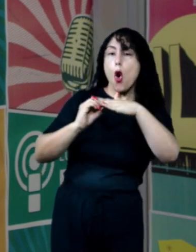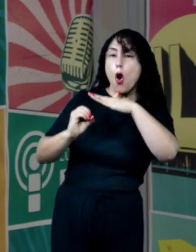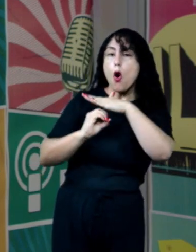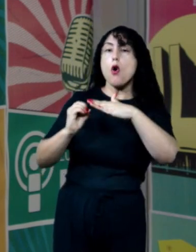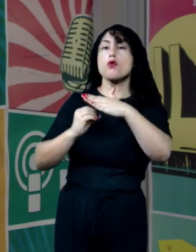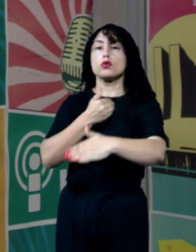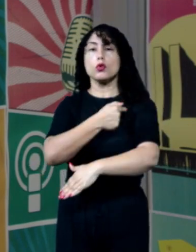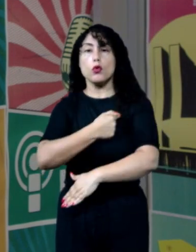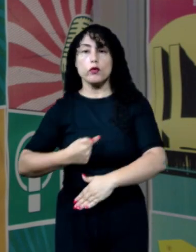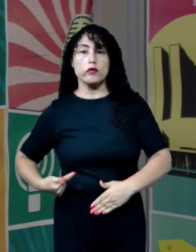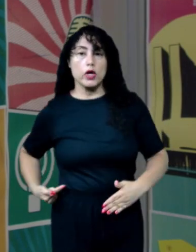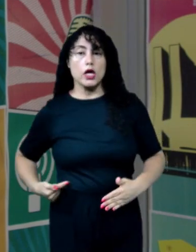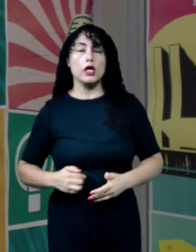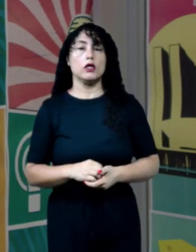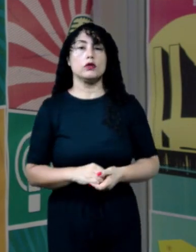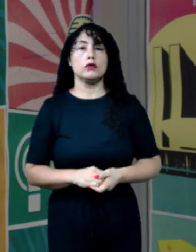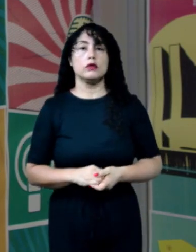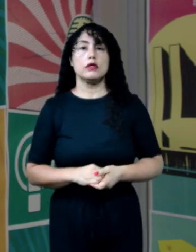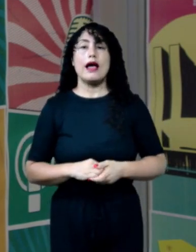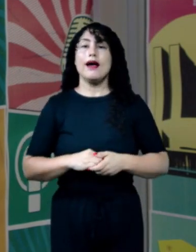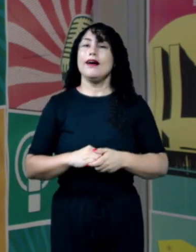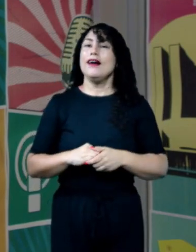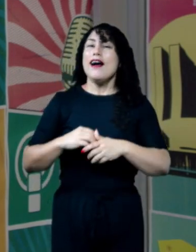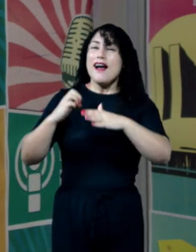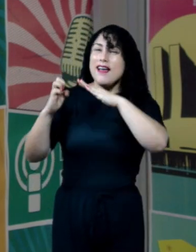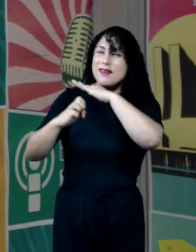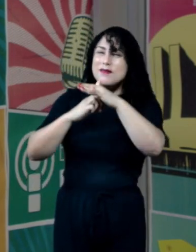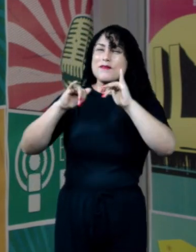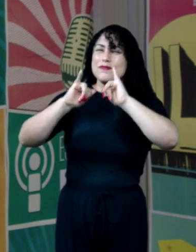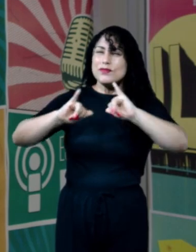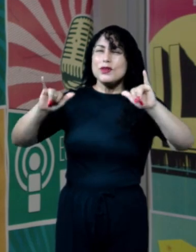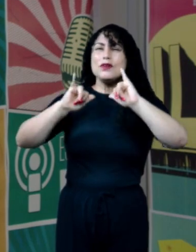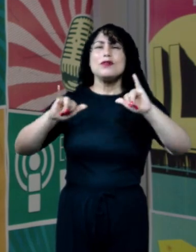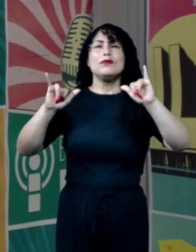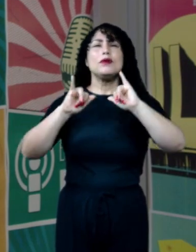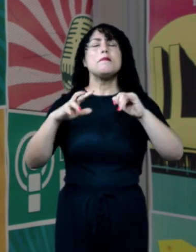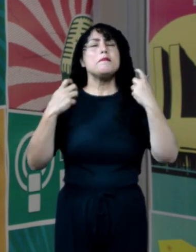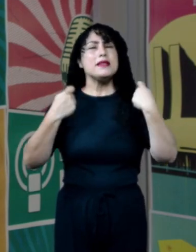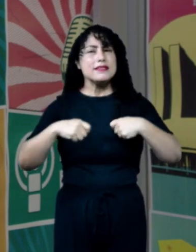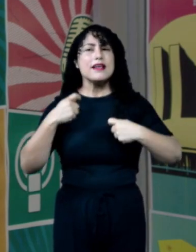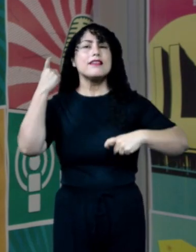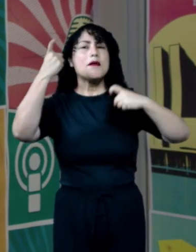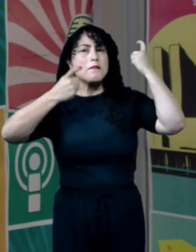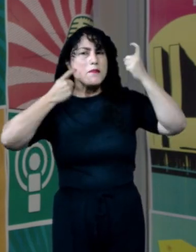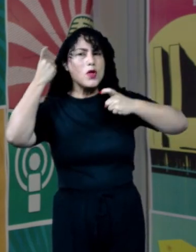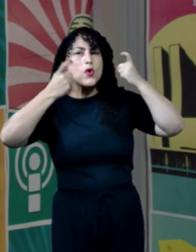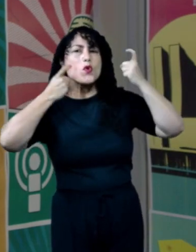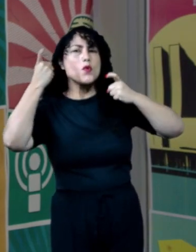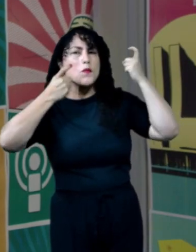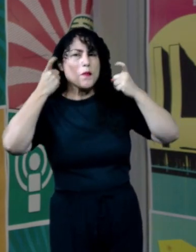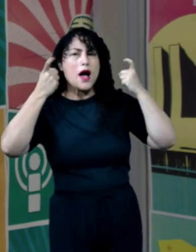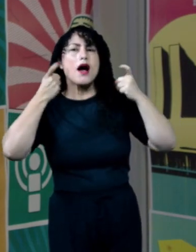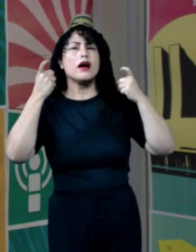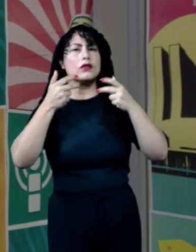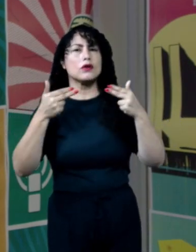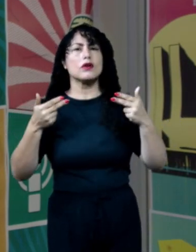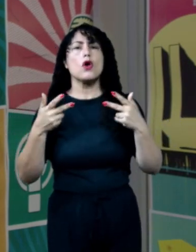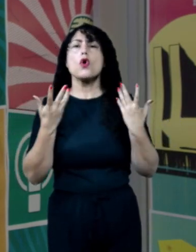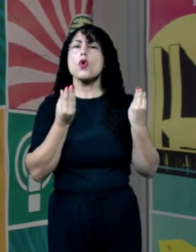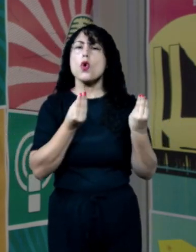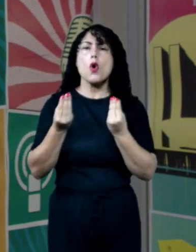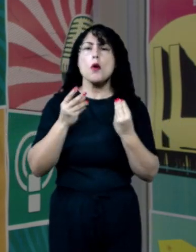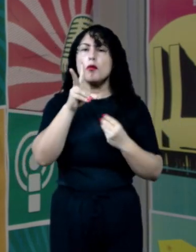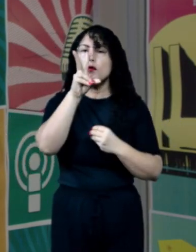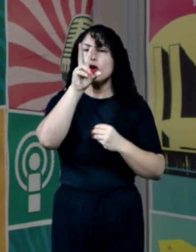governamentais, a imprensa, todo mundo deveria estar preocupado com isso, né? E com fortalecer a